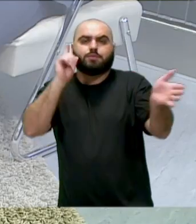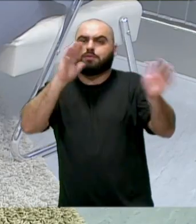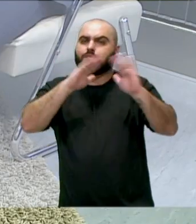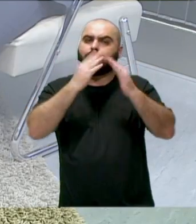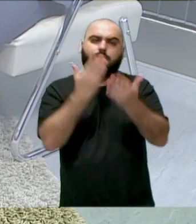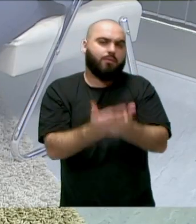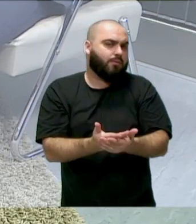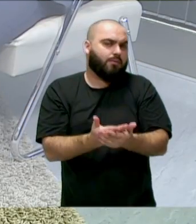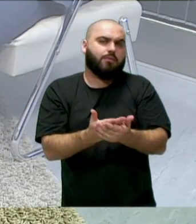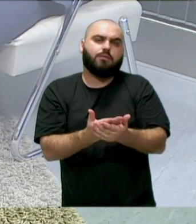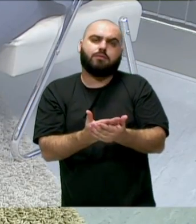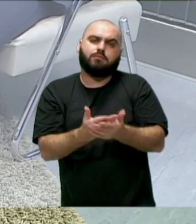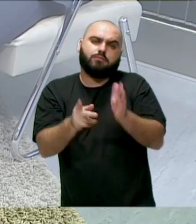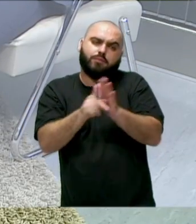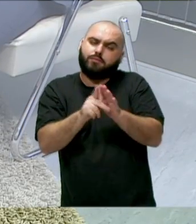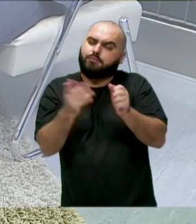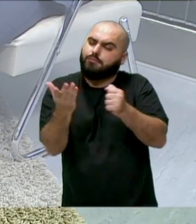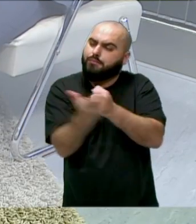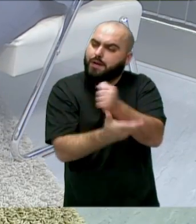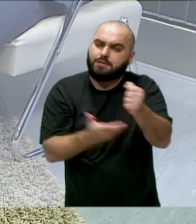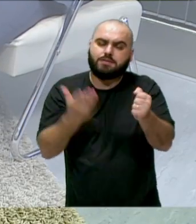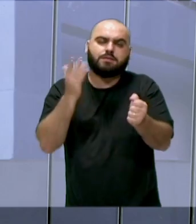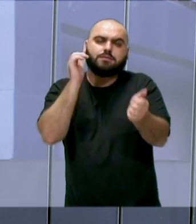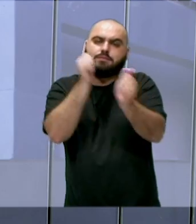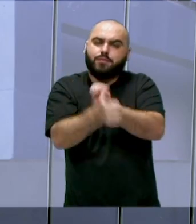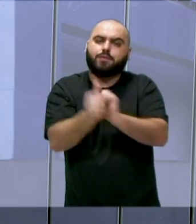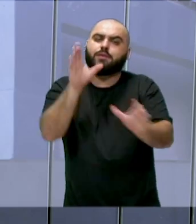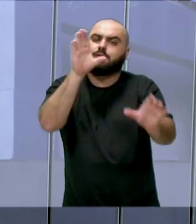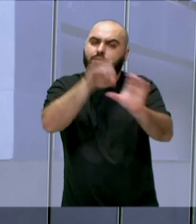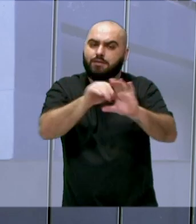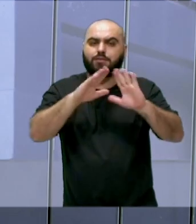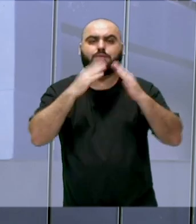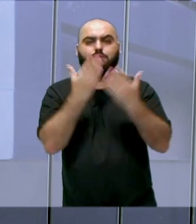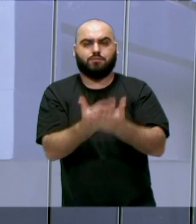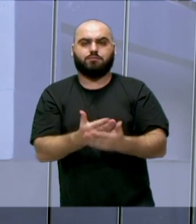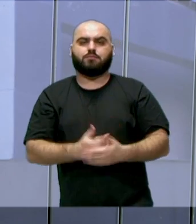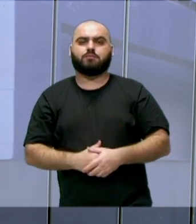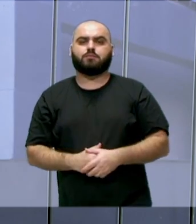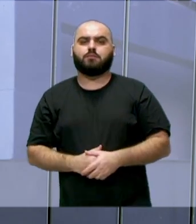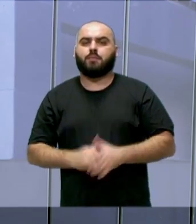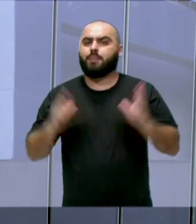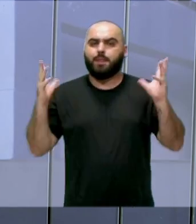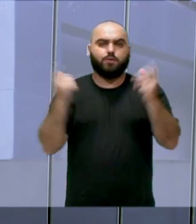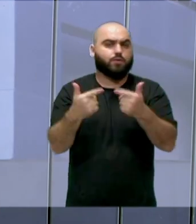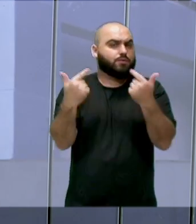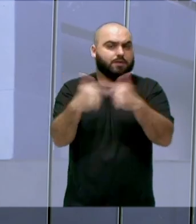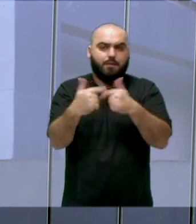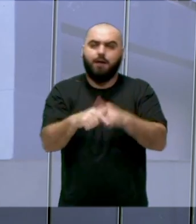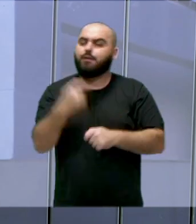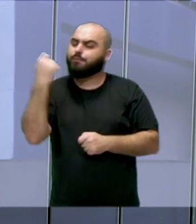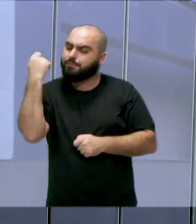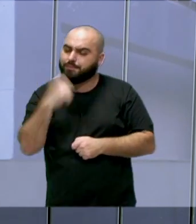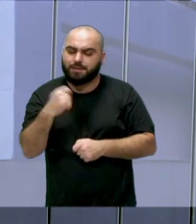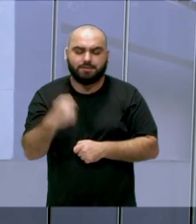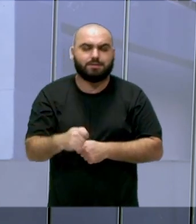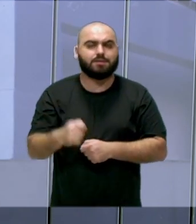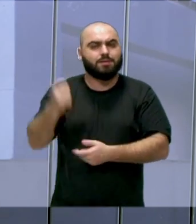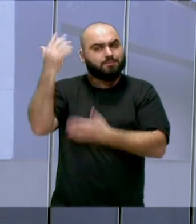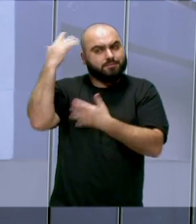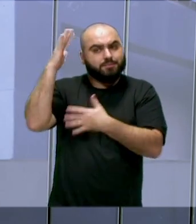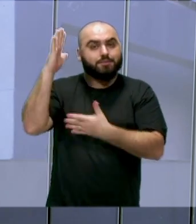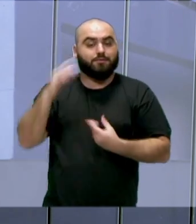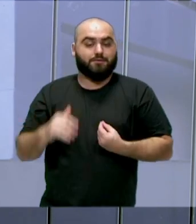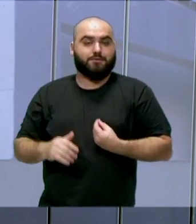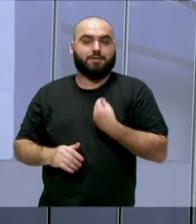a essência do esporte hoje, dentro da escola. Então, eu penso que toda homenagem ela tem que ser feita em vida, é